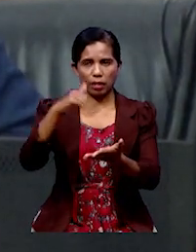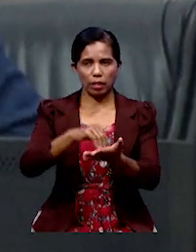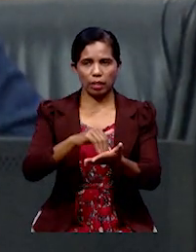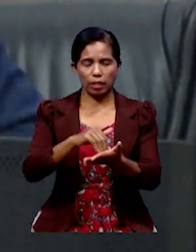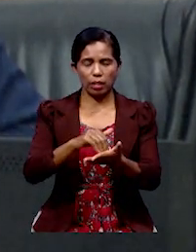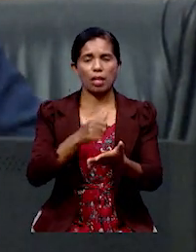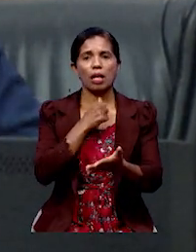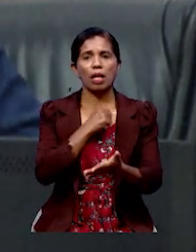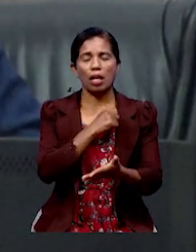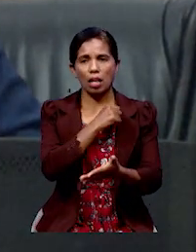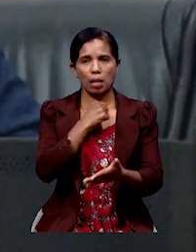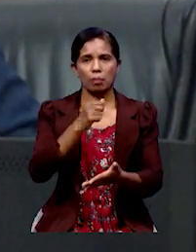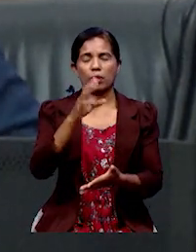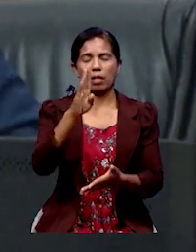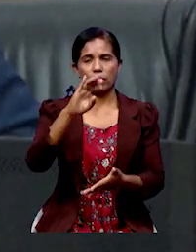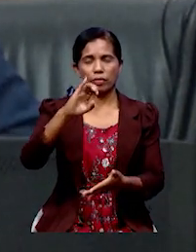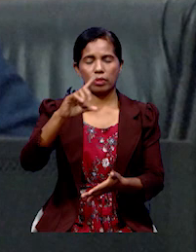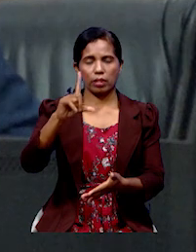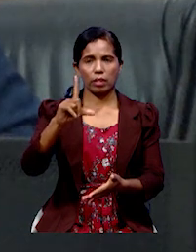Dom Virgílio do Carmo.